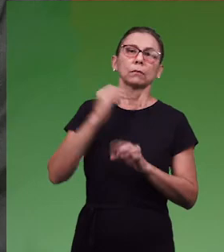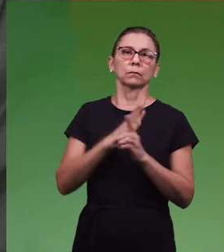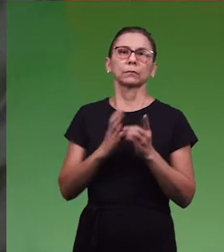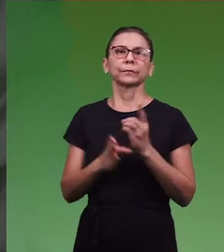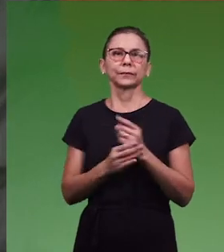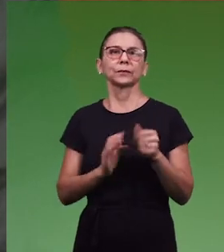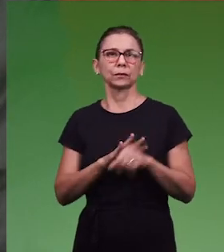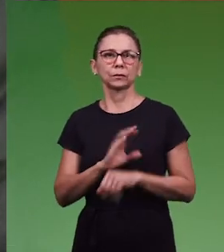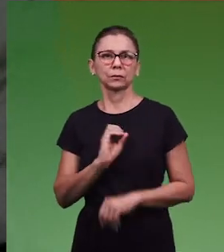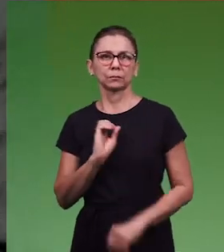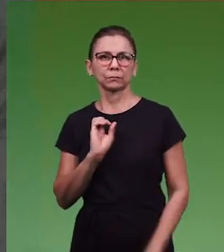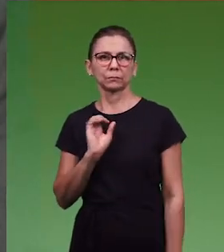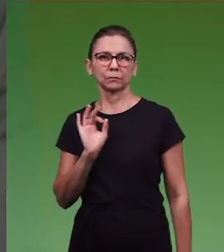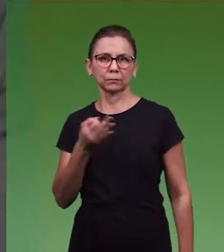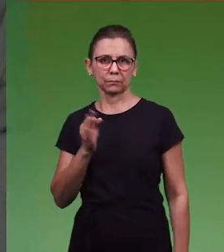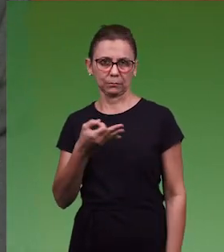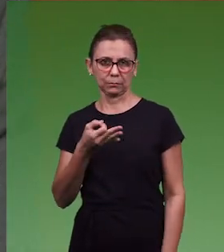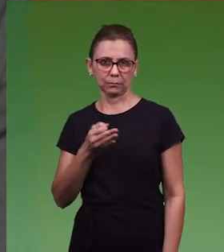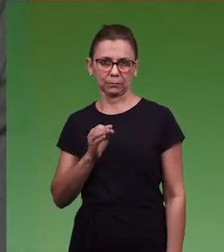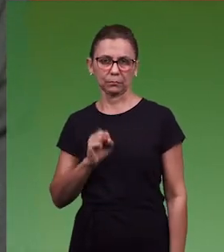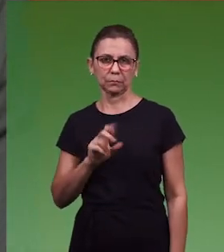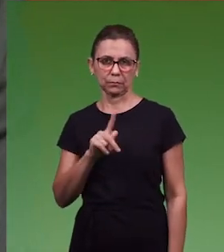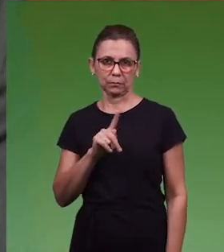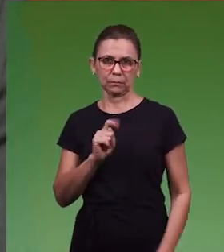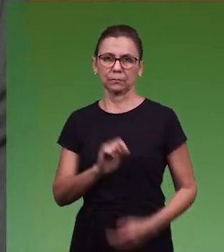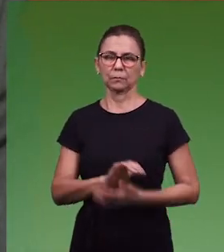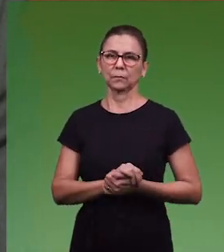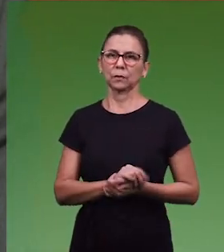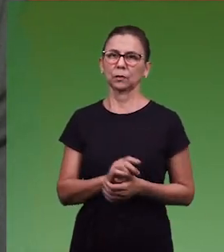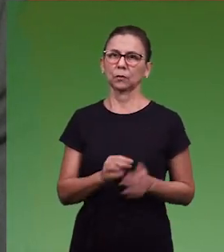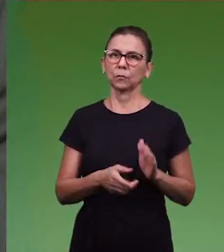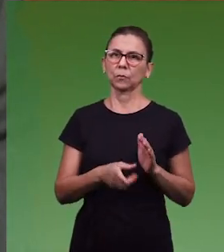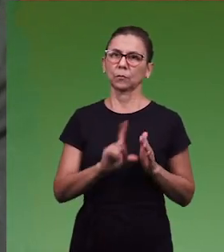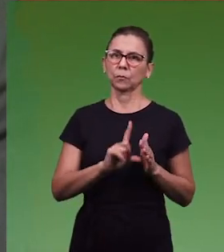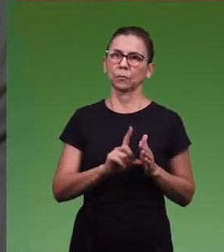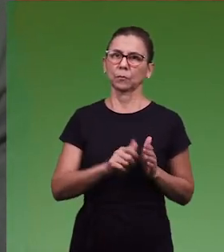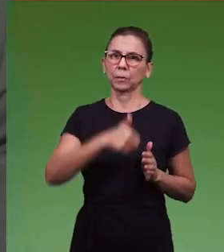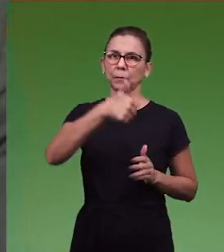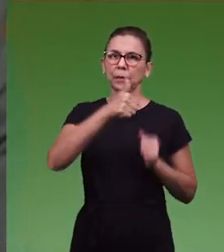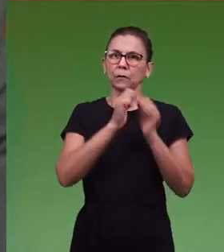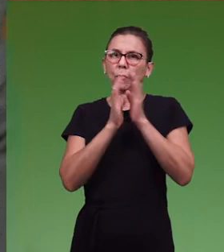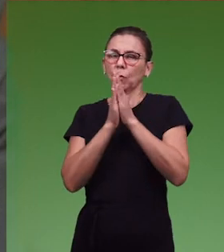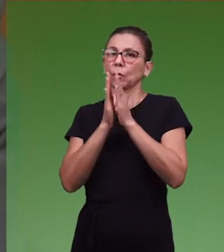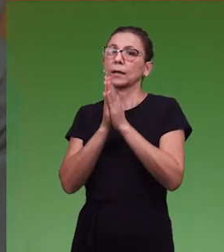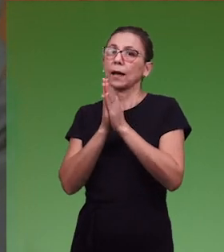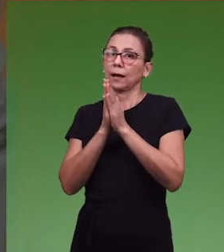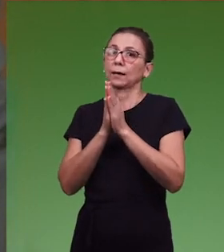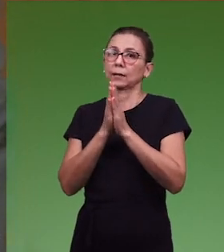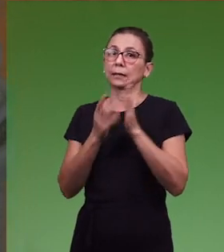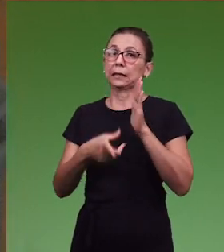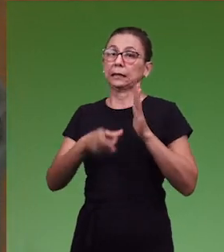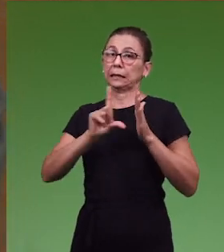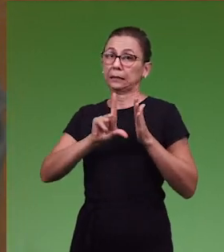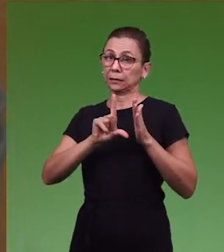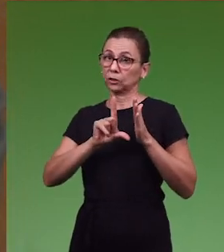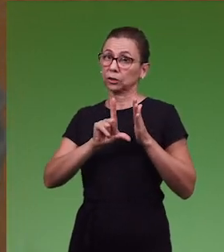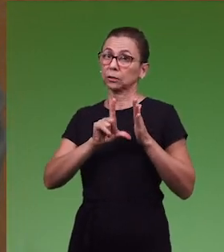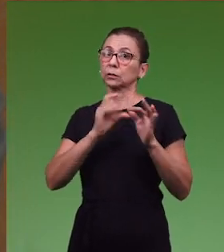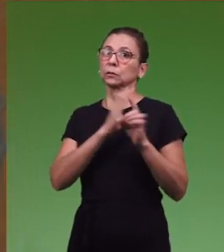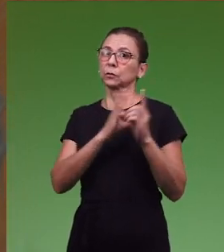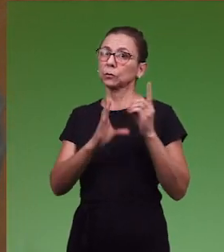noite. Tá certo? Então, essa é a primeira fase, é a busca. E a igreja precisa estar consciente